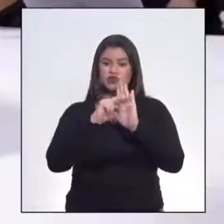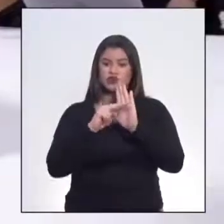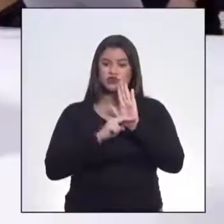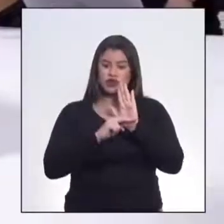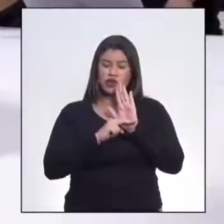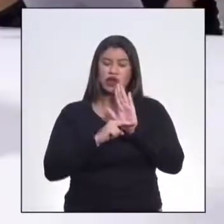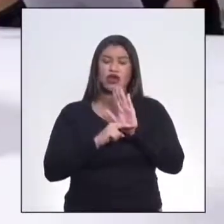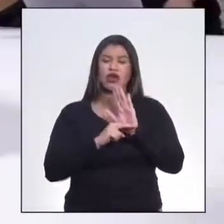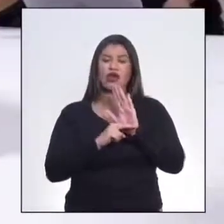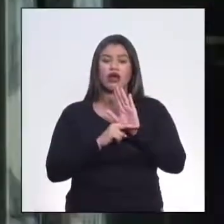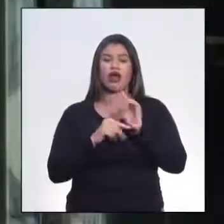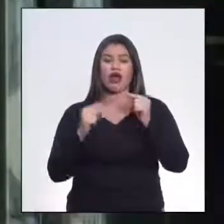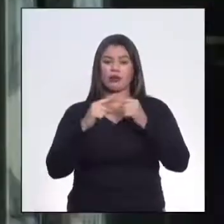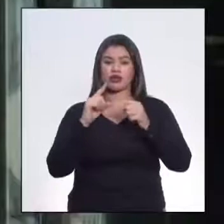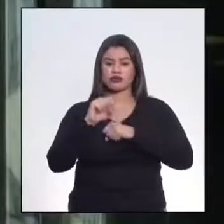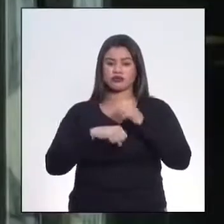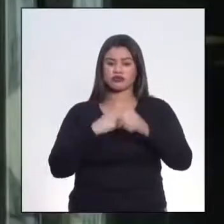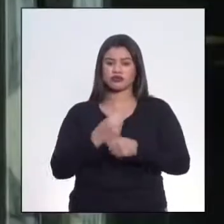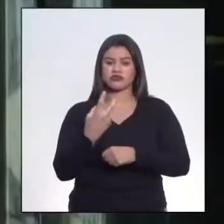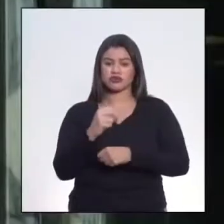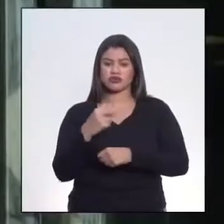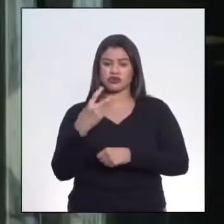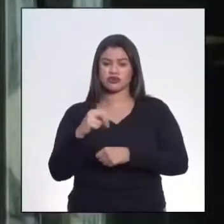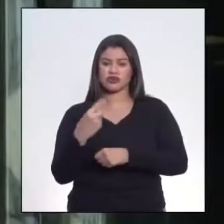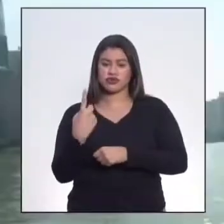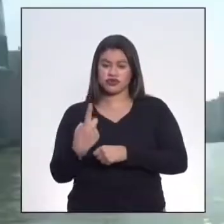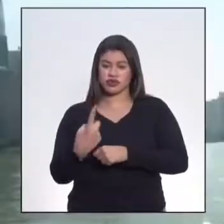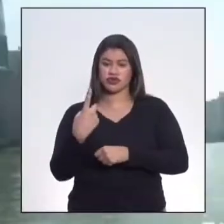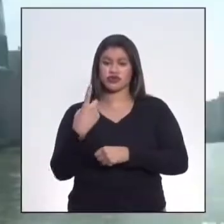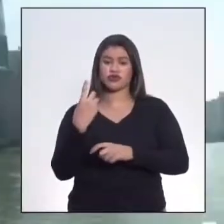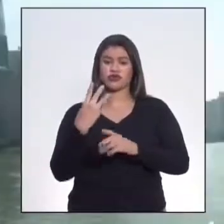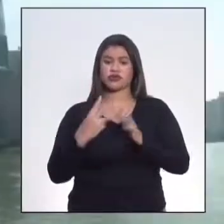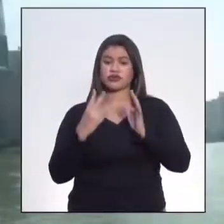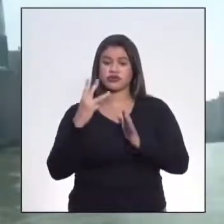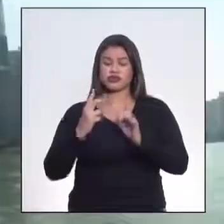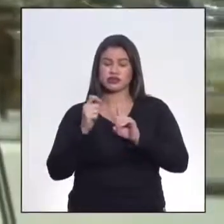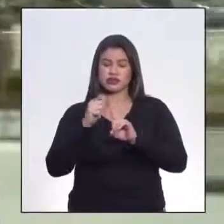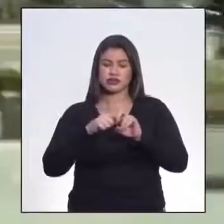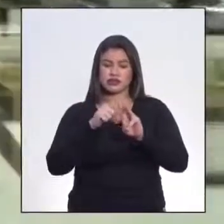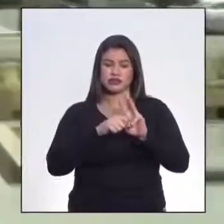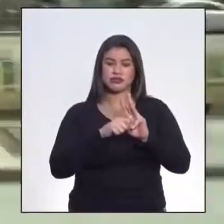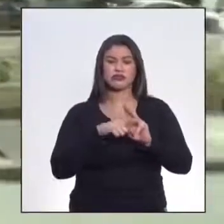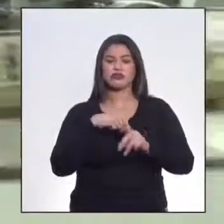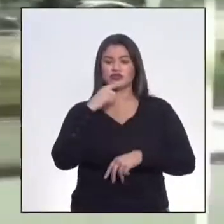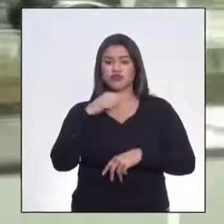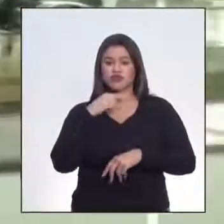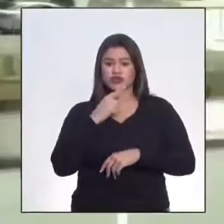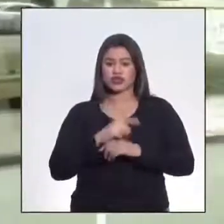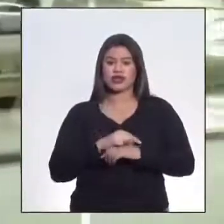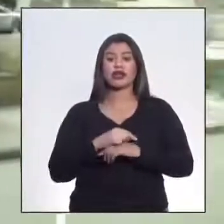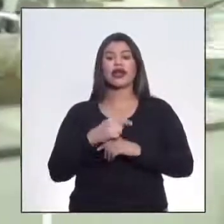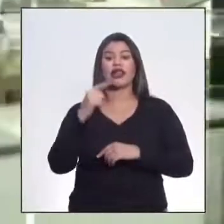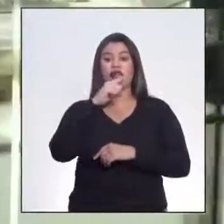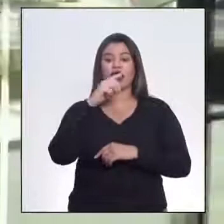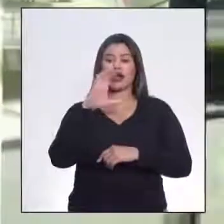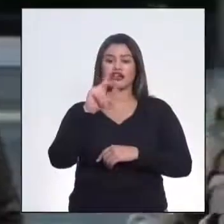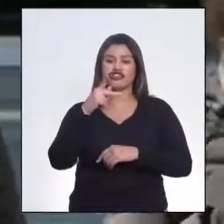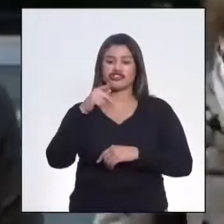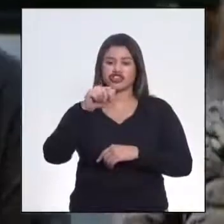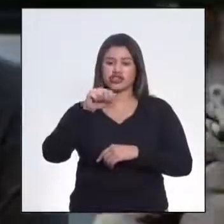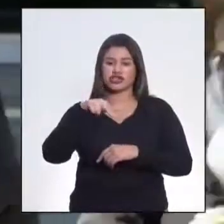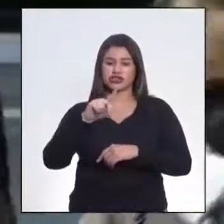primeiros 3 meses do ano. A Apple reabriu suas lojas de varejo em Xangai, mas com redução do horário de